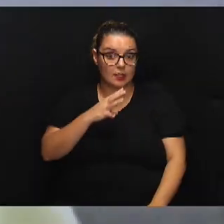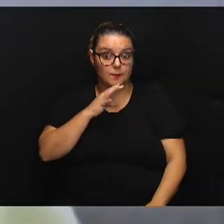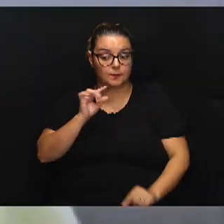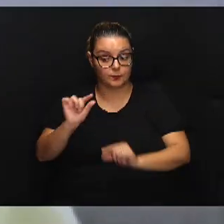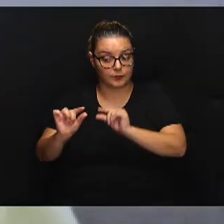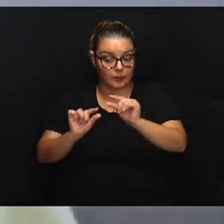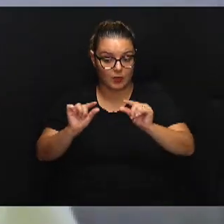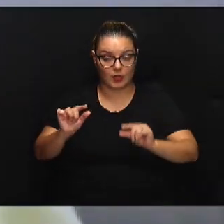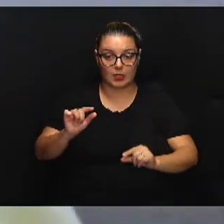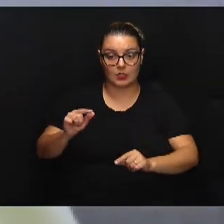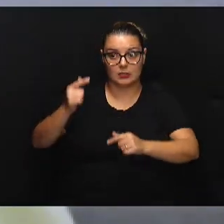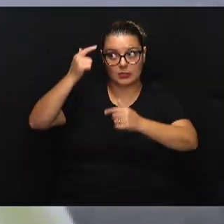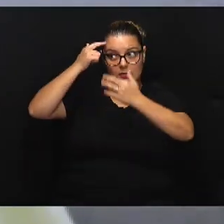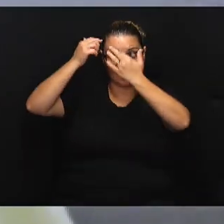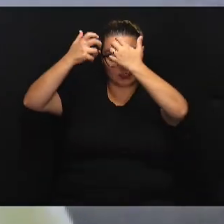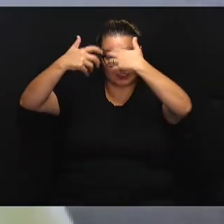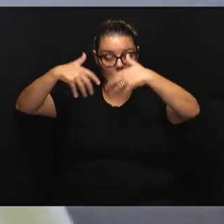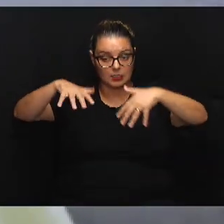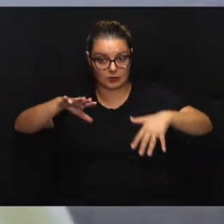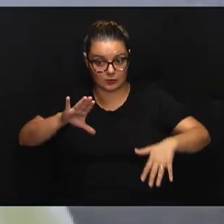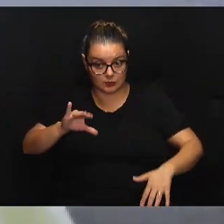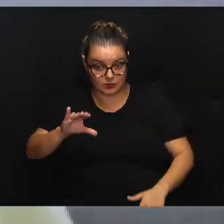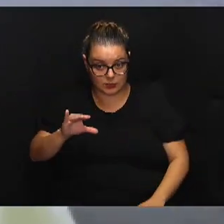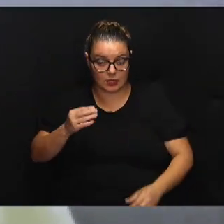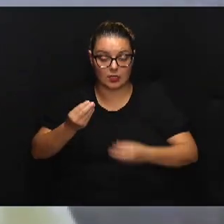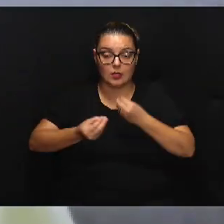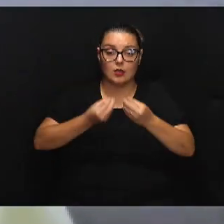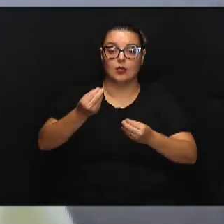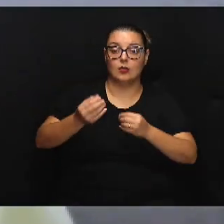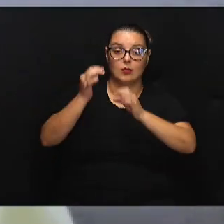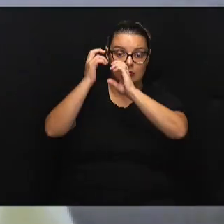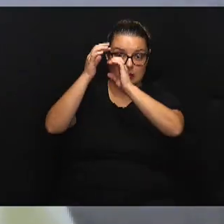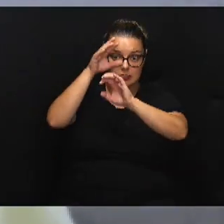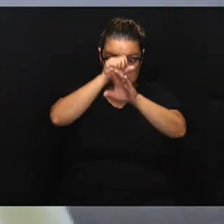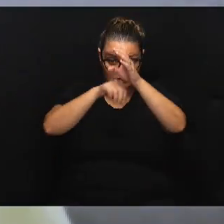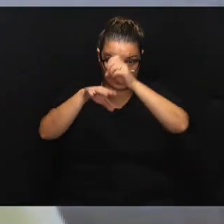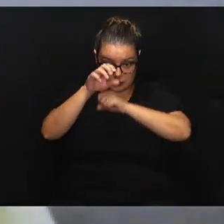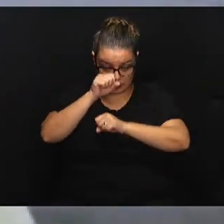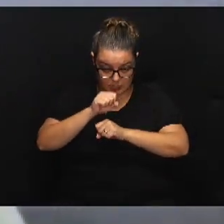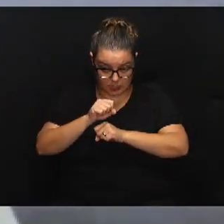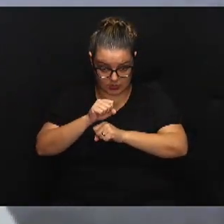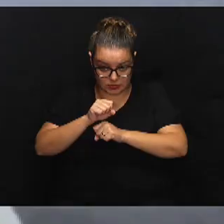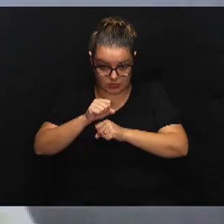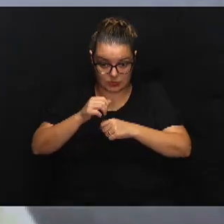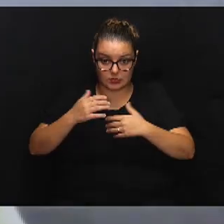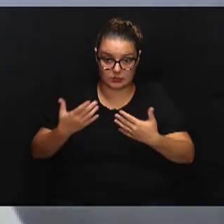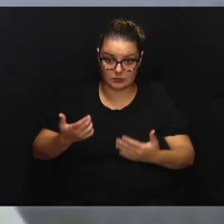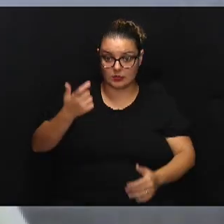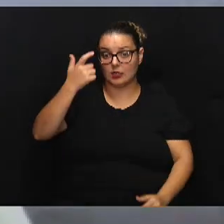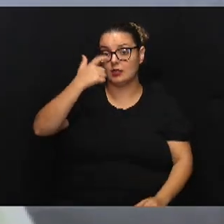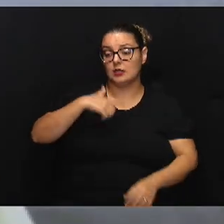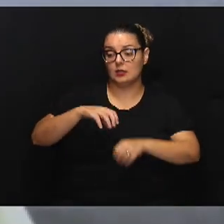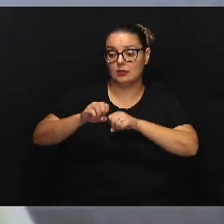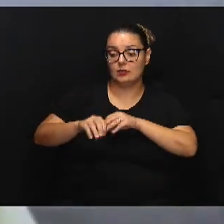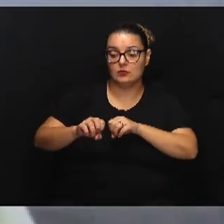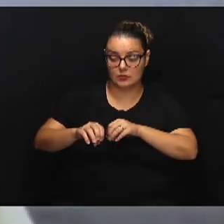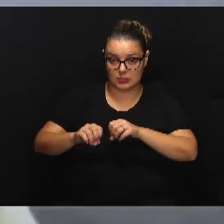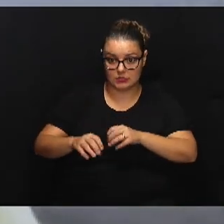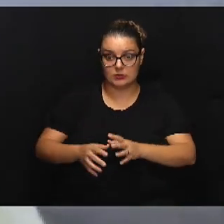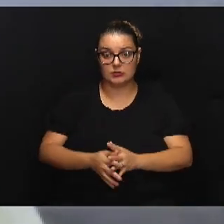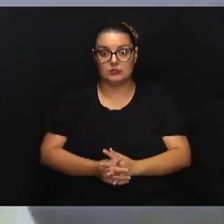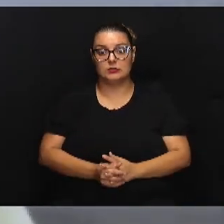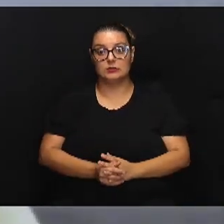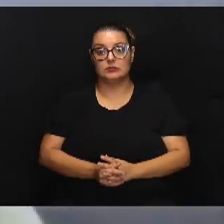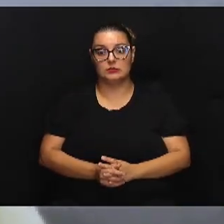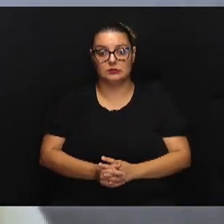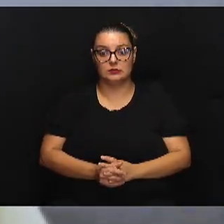da neurociências, de como esse cérebro aprende, eu vou ensinar para